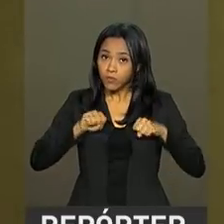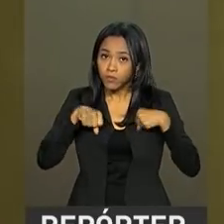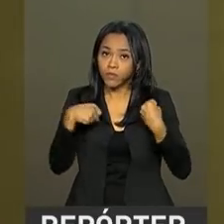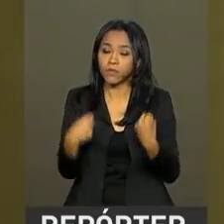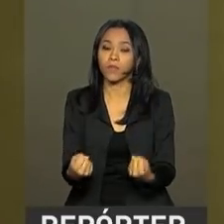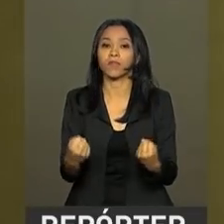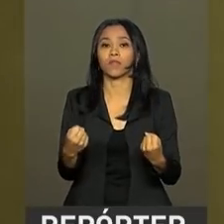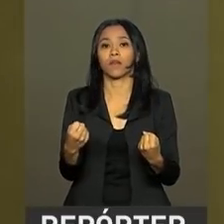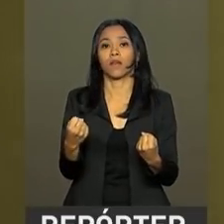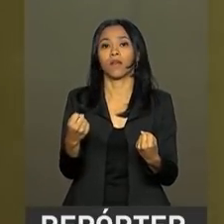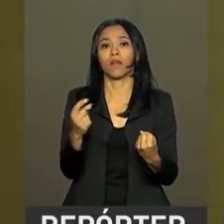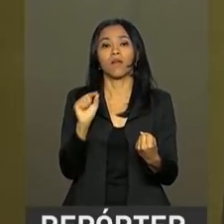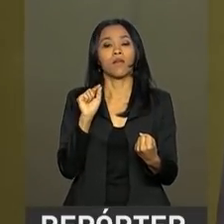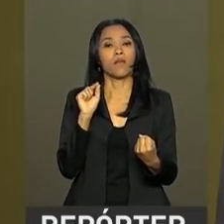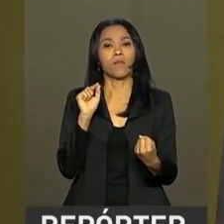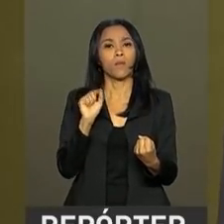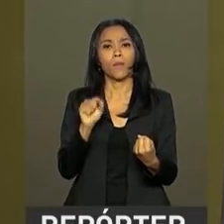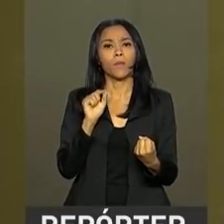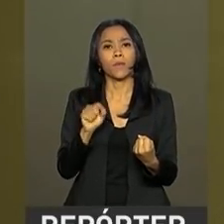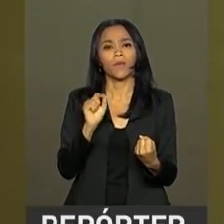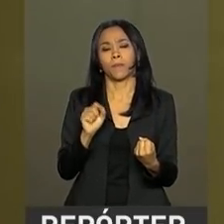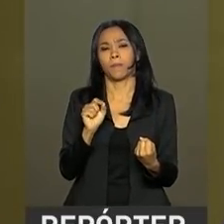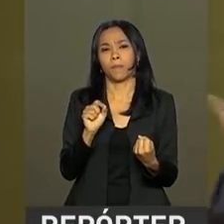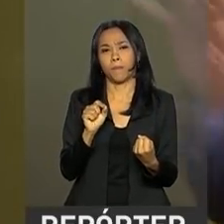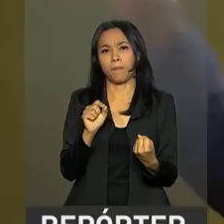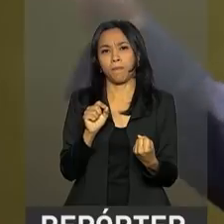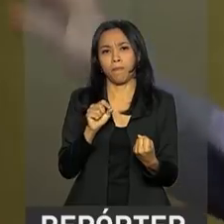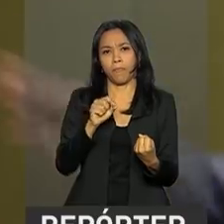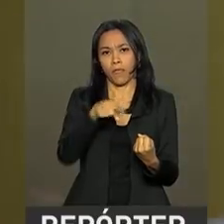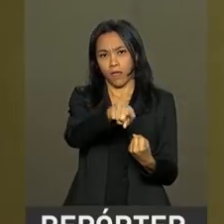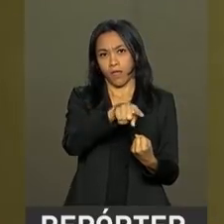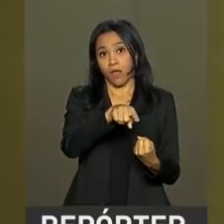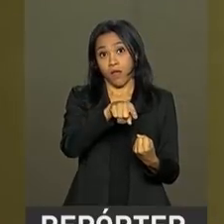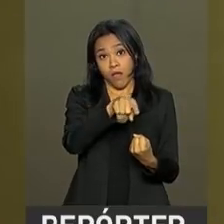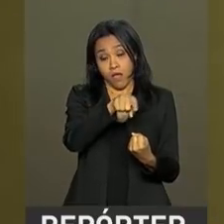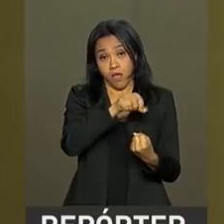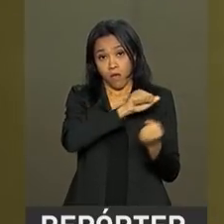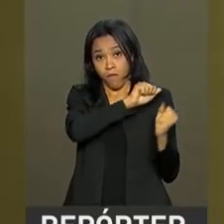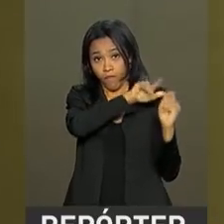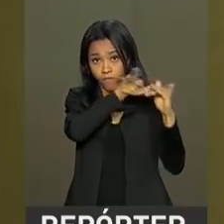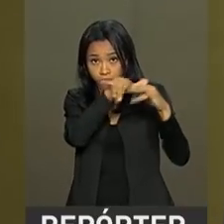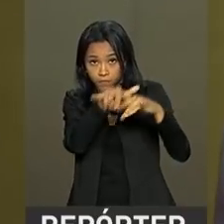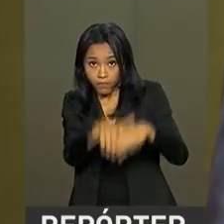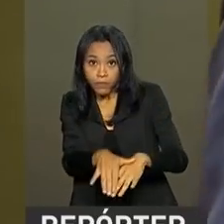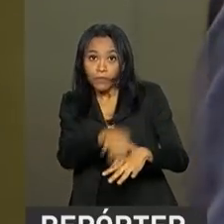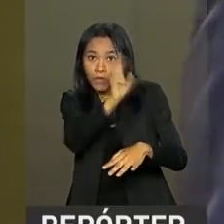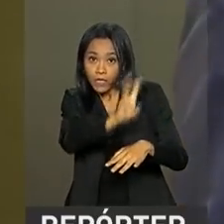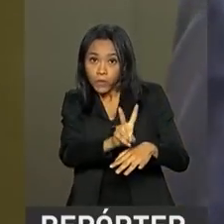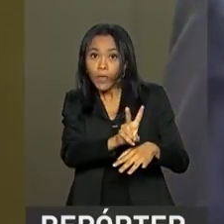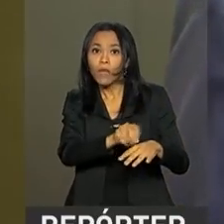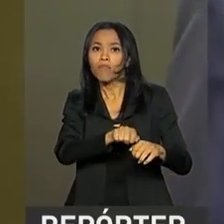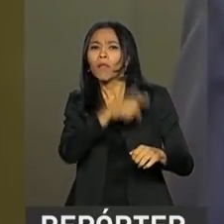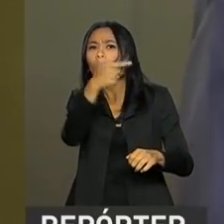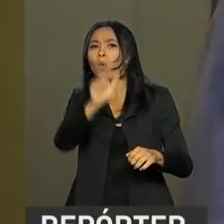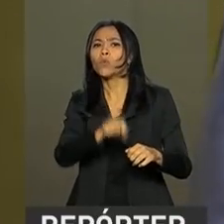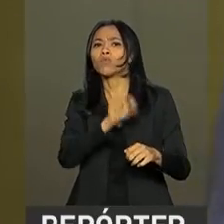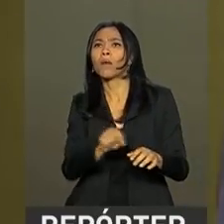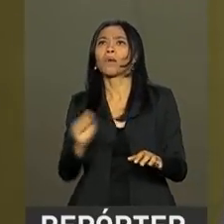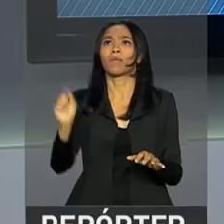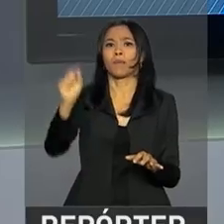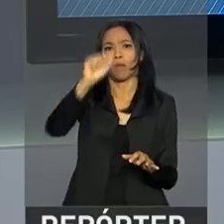a interiorização uma outros estados da federação daquele que entram por